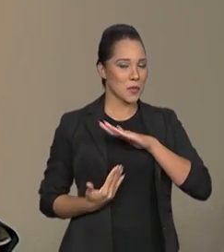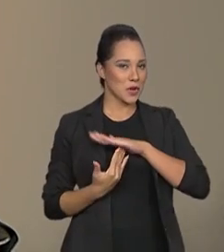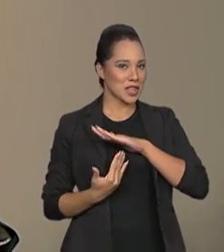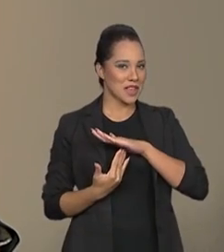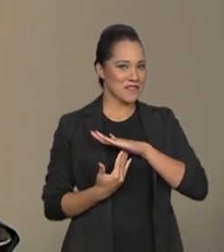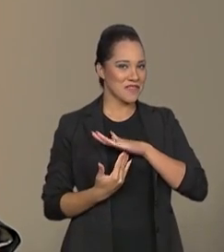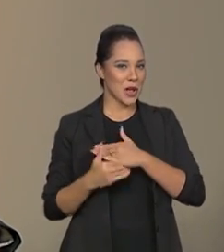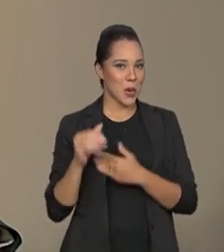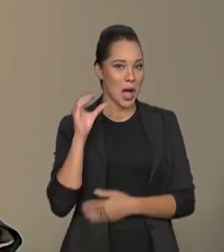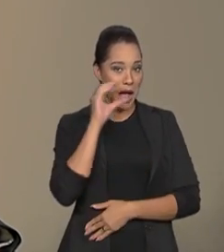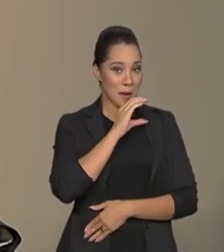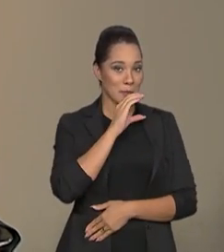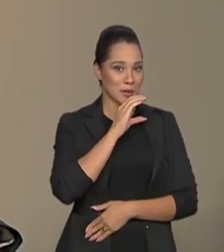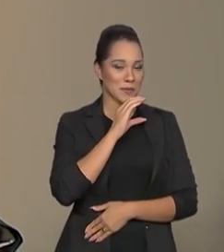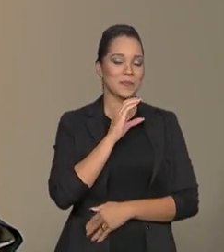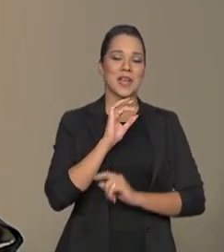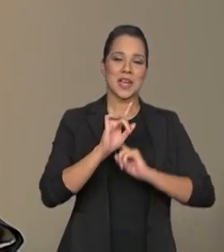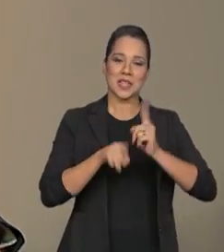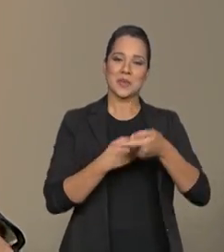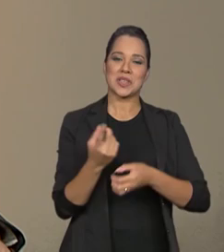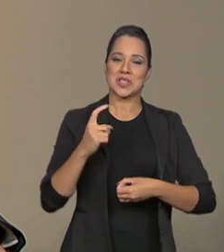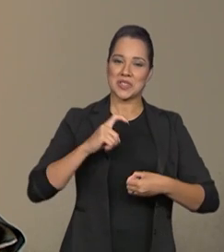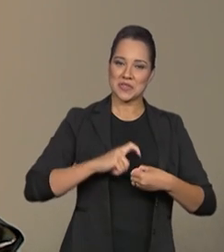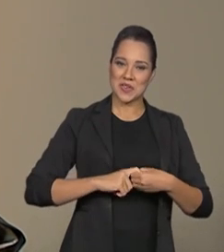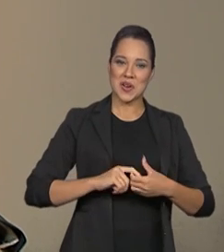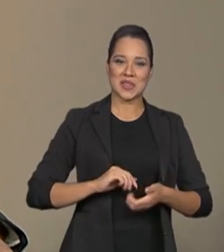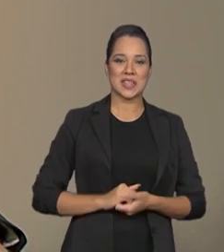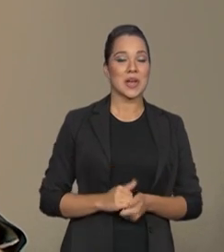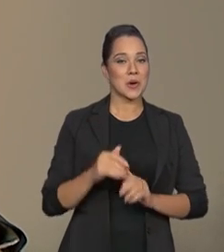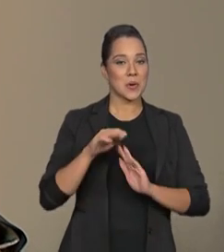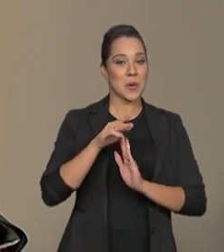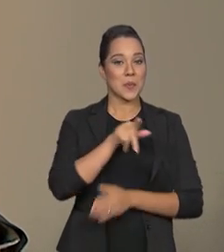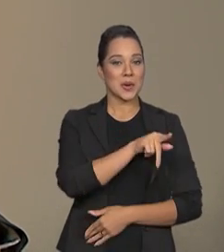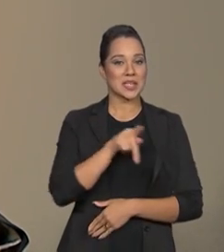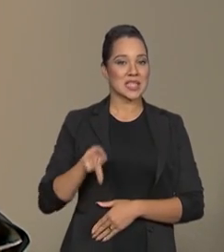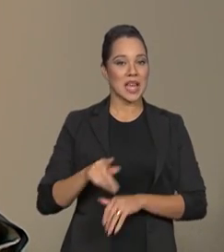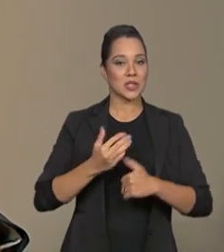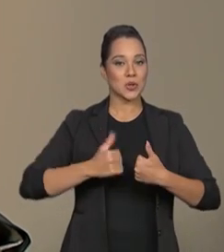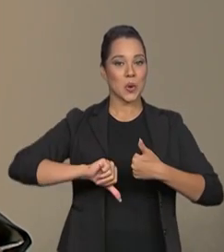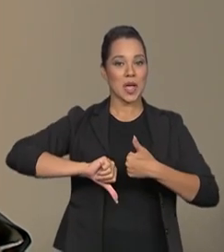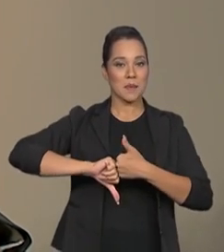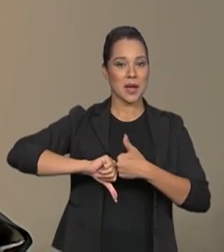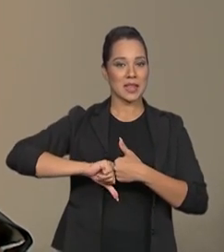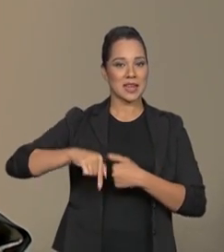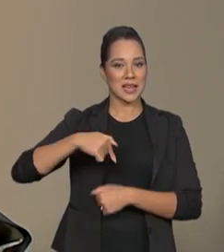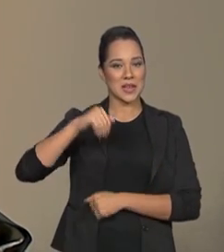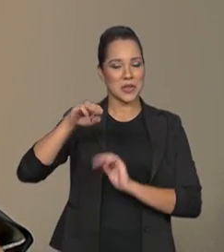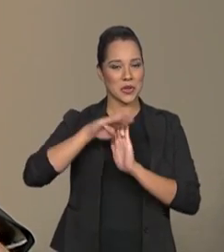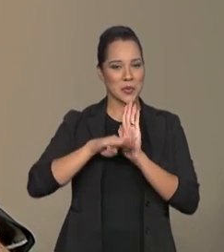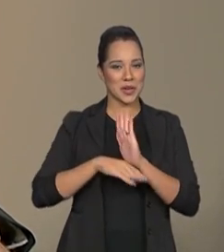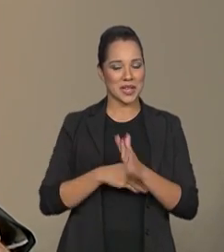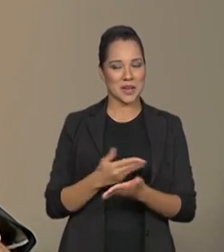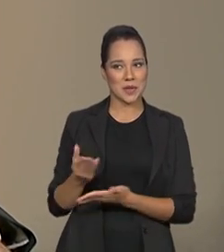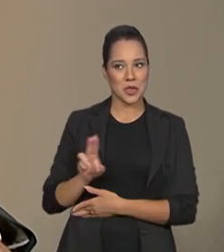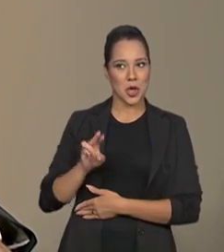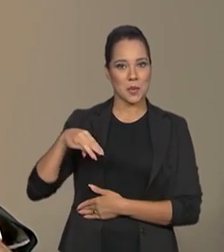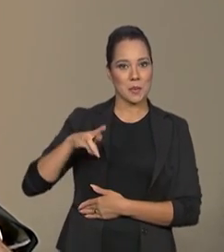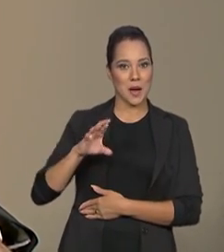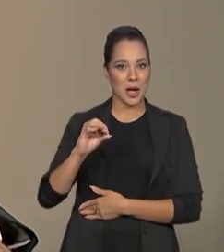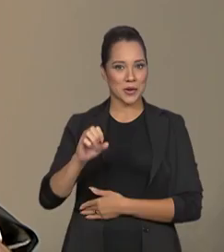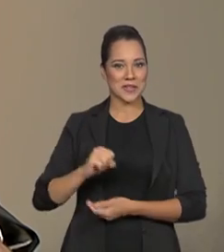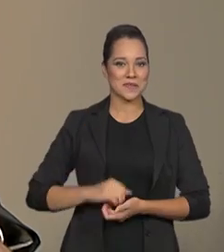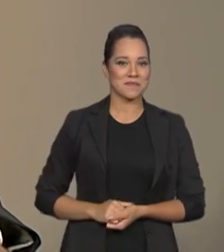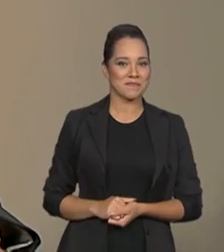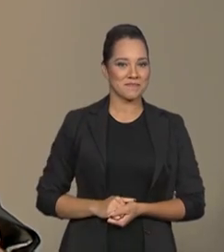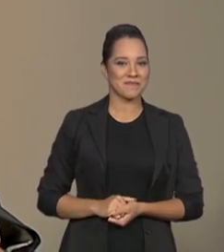para um rápido intervalo e voltamos em instantes com o presidente do Inmetro aqui no Brasil em Pauta Marcos Heleno